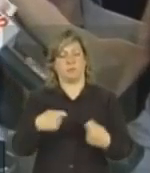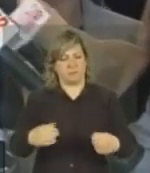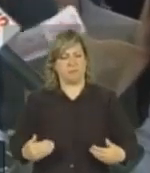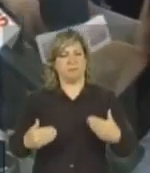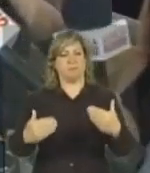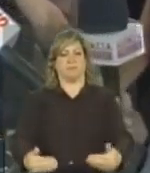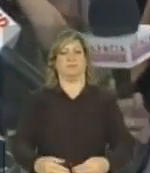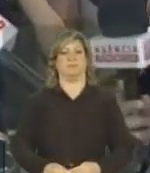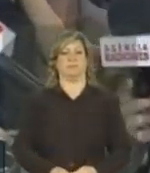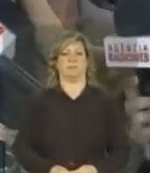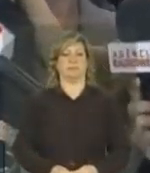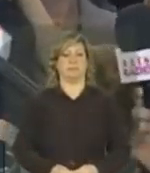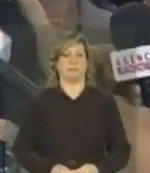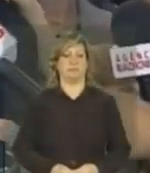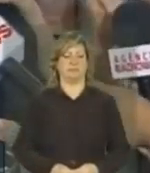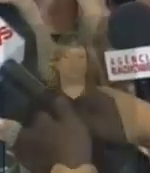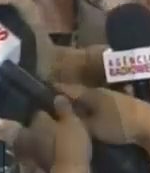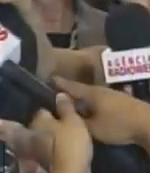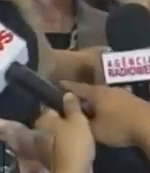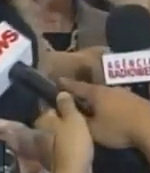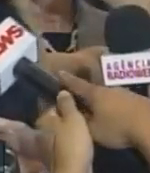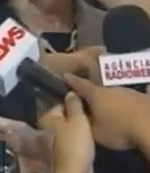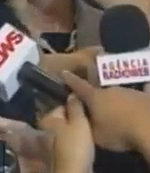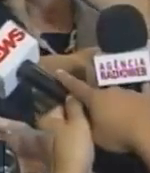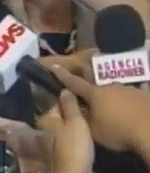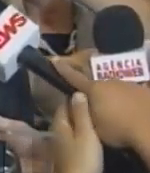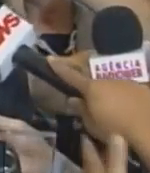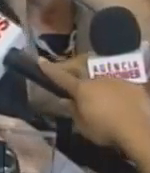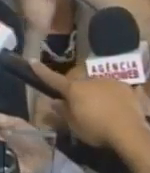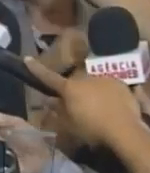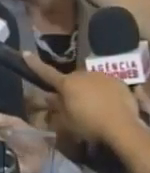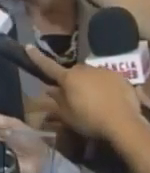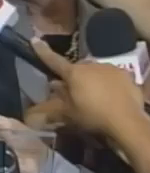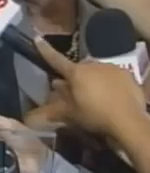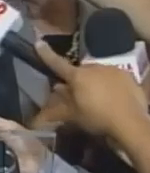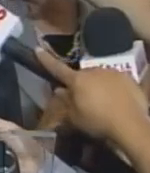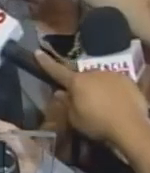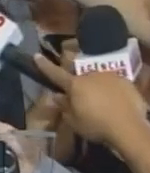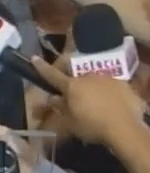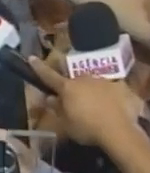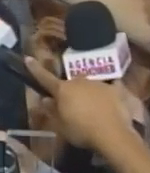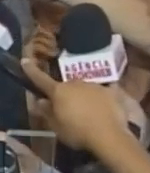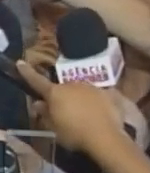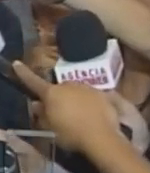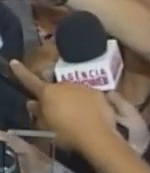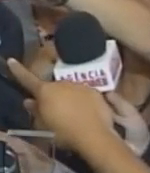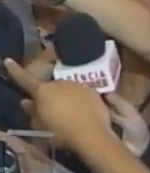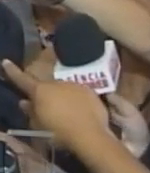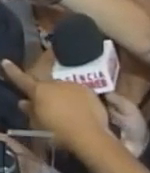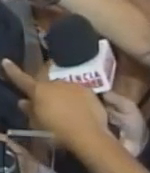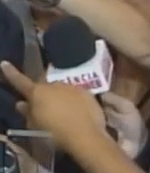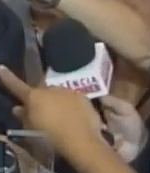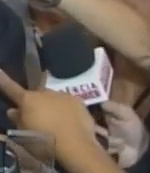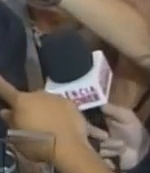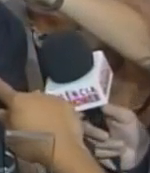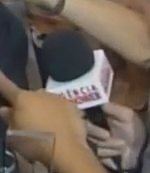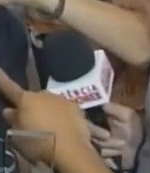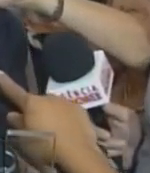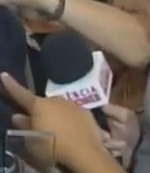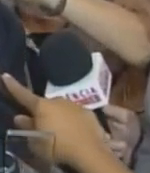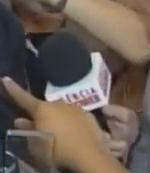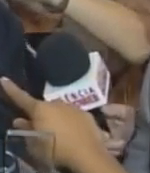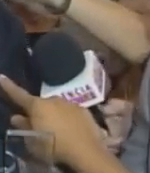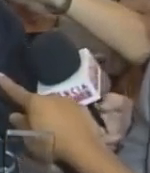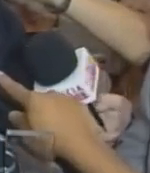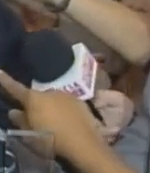enfrentar. Ministro, em São Paulo, como em outras capitais, existem as cracolândias. Em várias capitais existem as cracolândias. São Paulo é um problema muito antigo. O governo